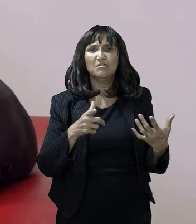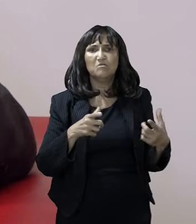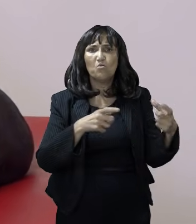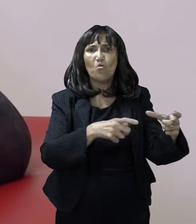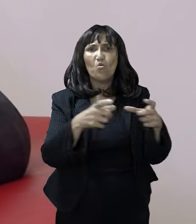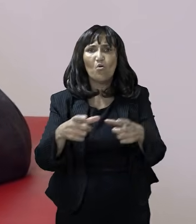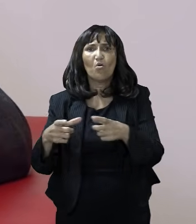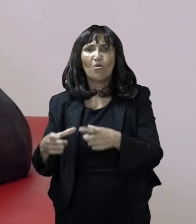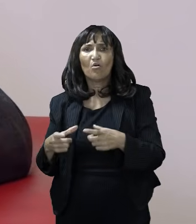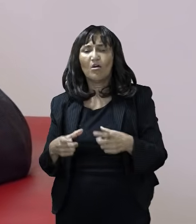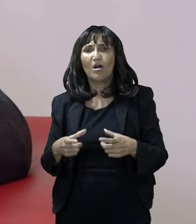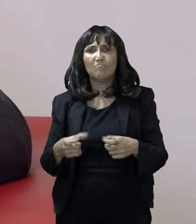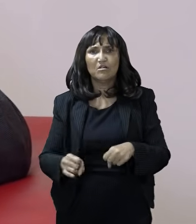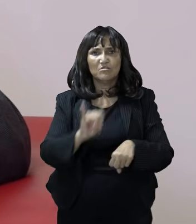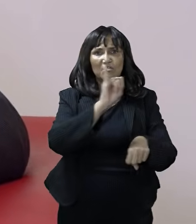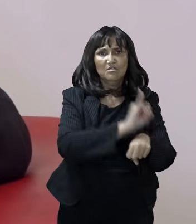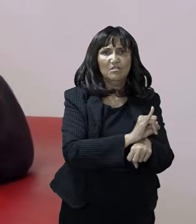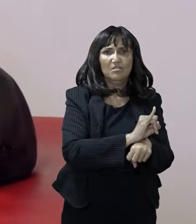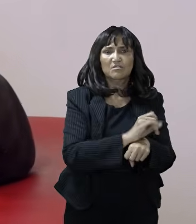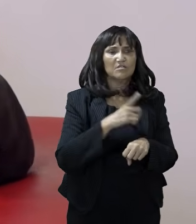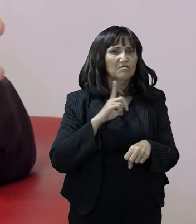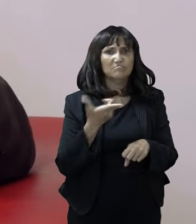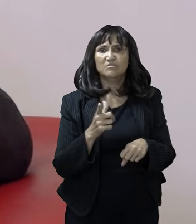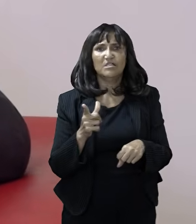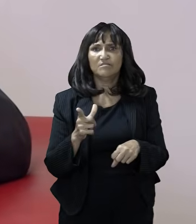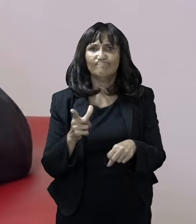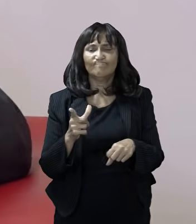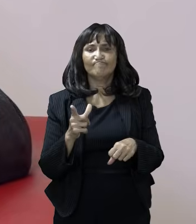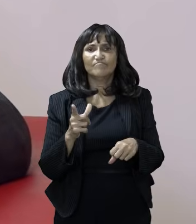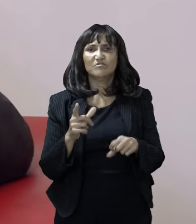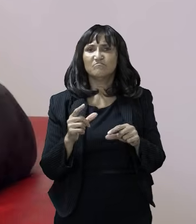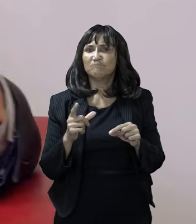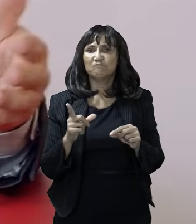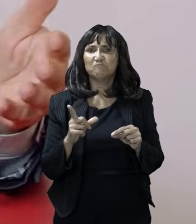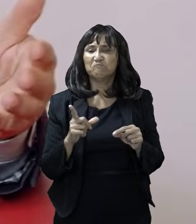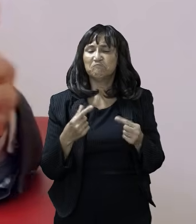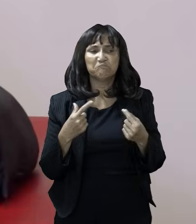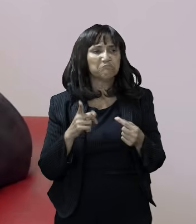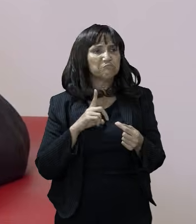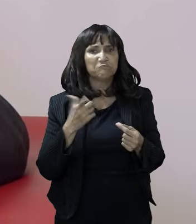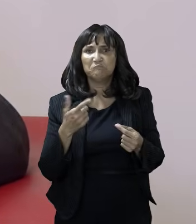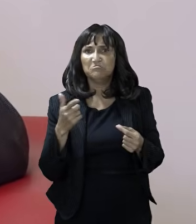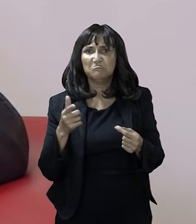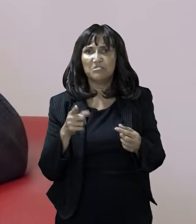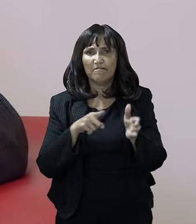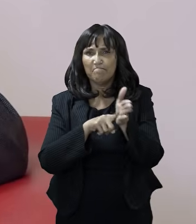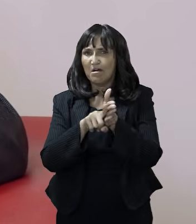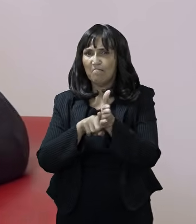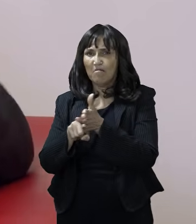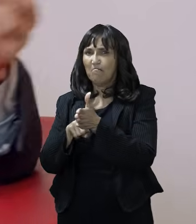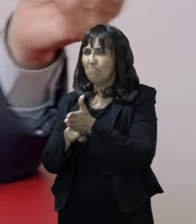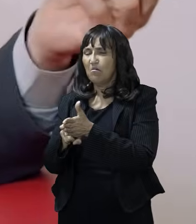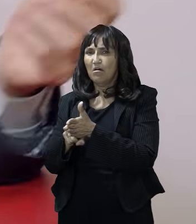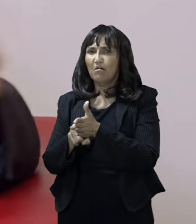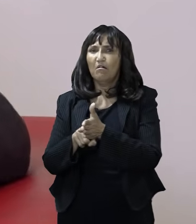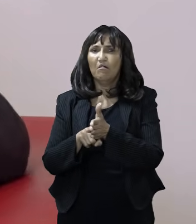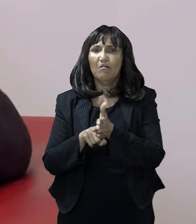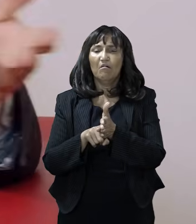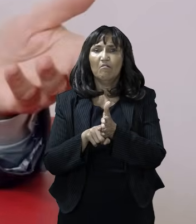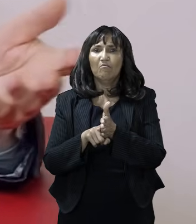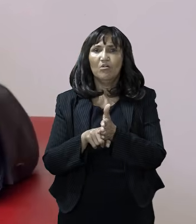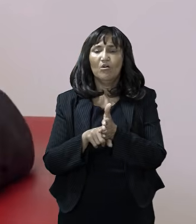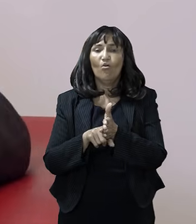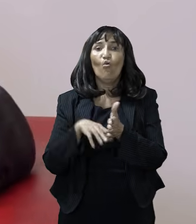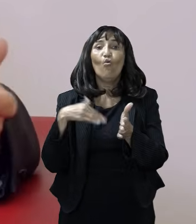espaço para o centro, infelizmente, não há espaço, as próprias pesquisas, entendeu? Quando que o Flávio